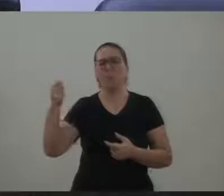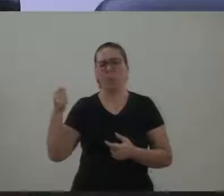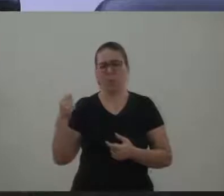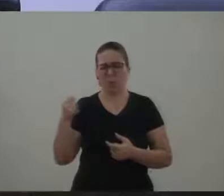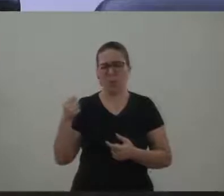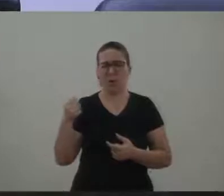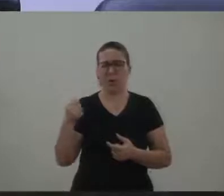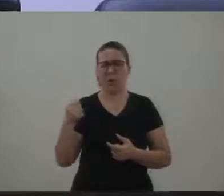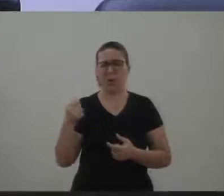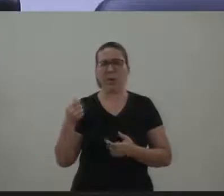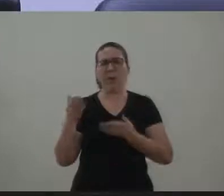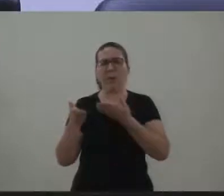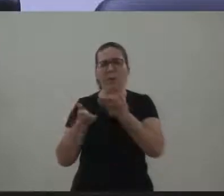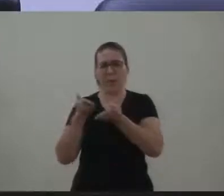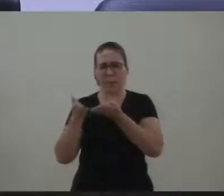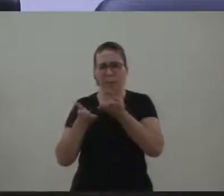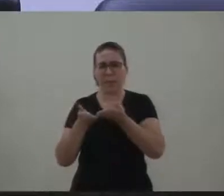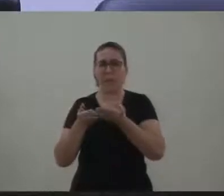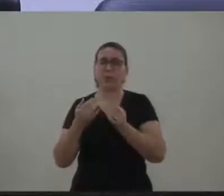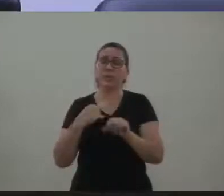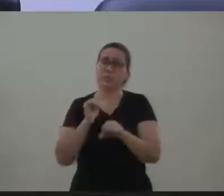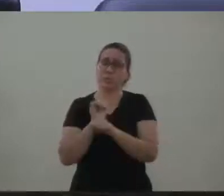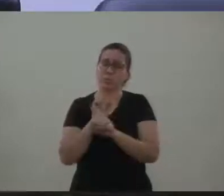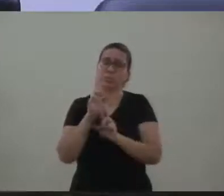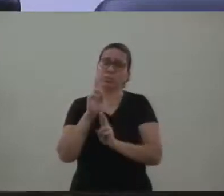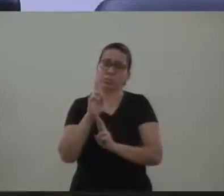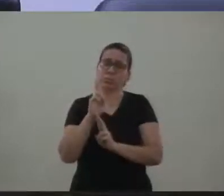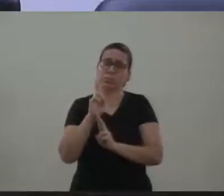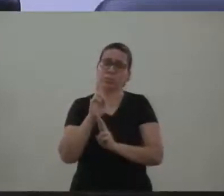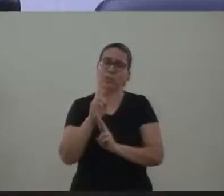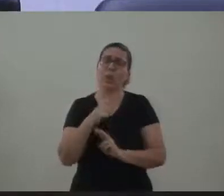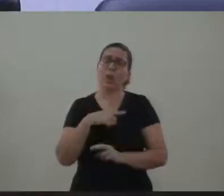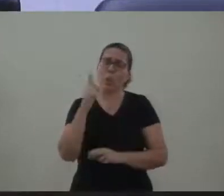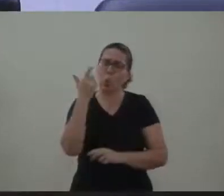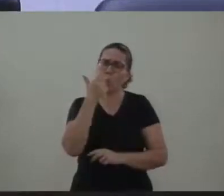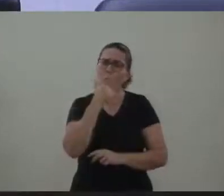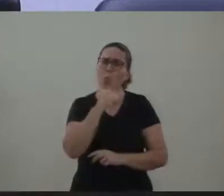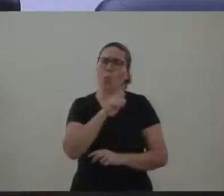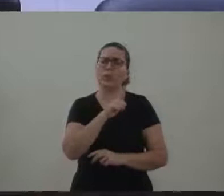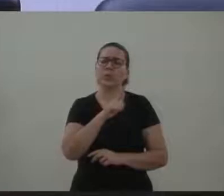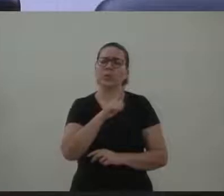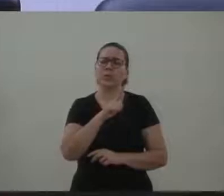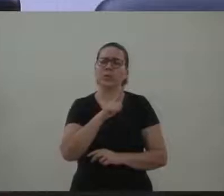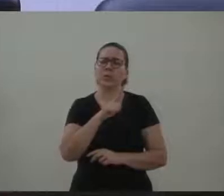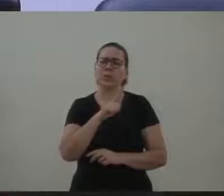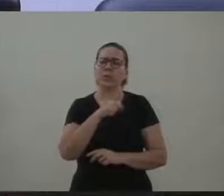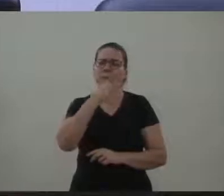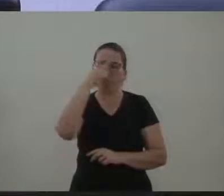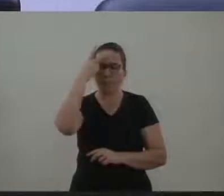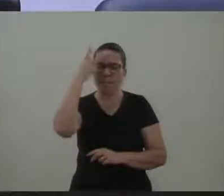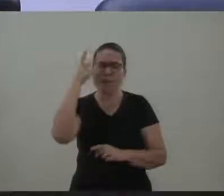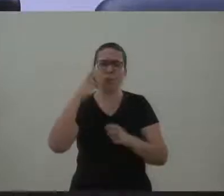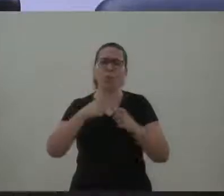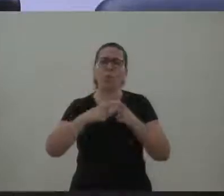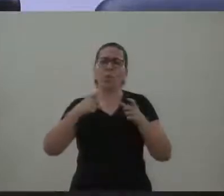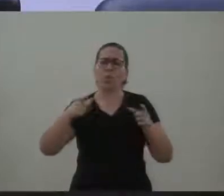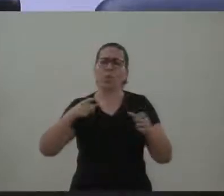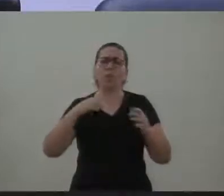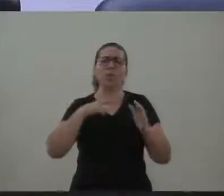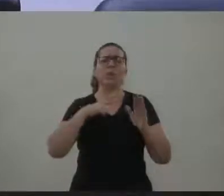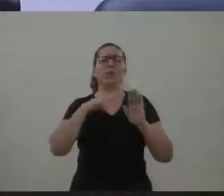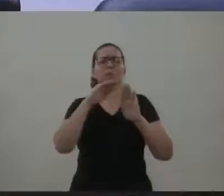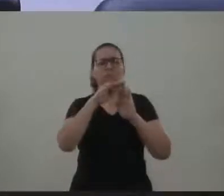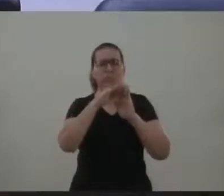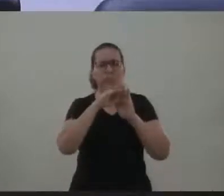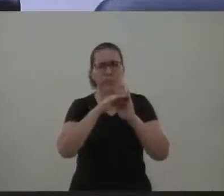acontecendo. E a gente espera que, de fato, consiga atender o máximo dentro de todos os